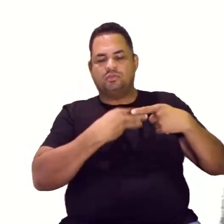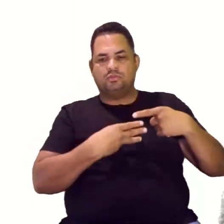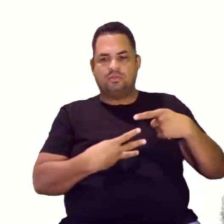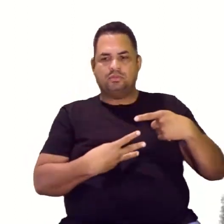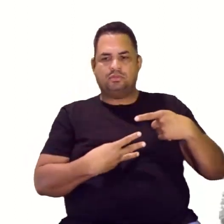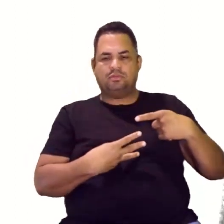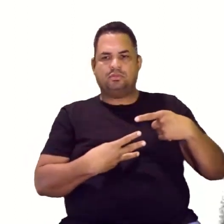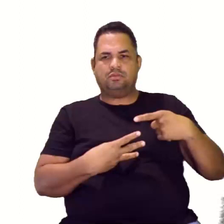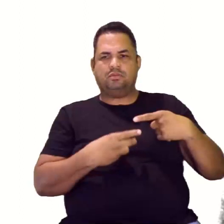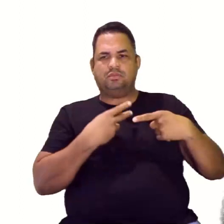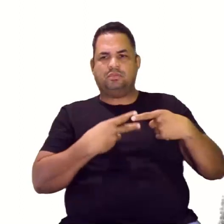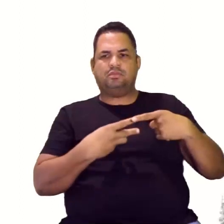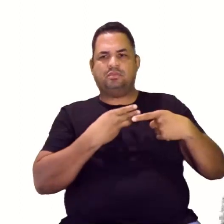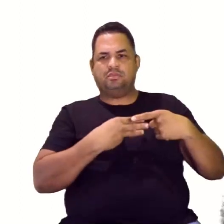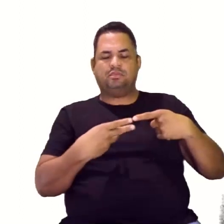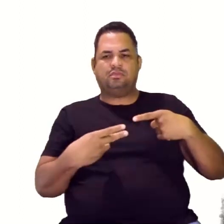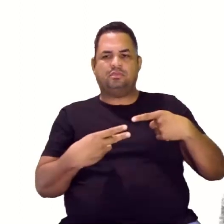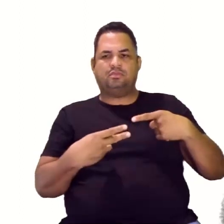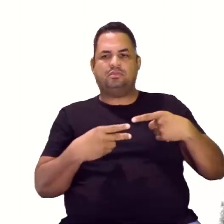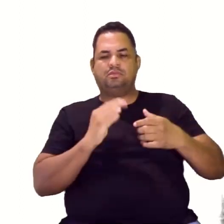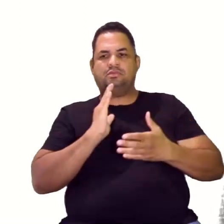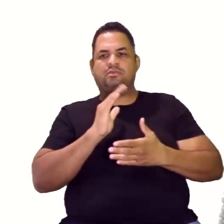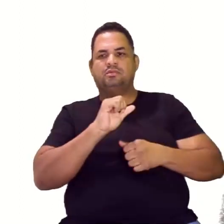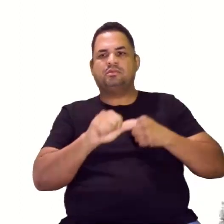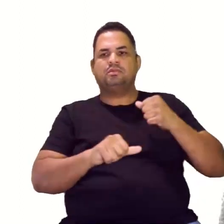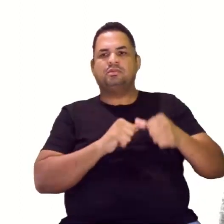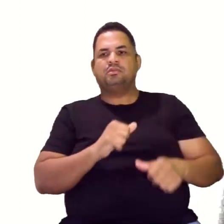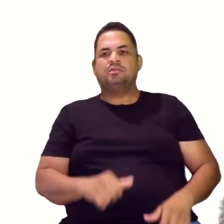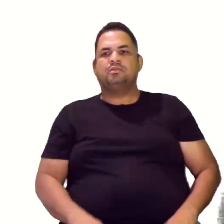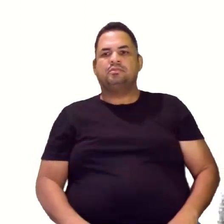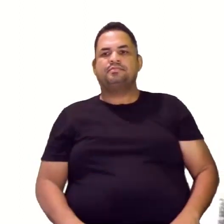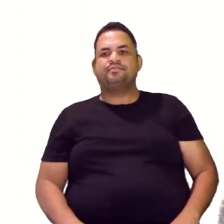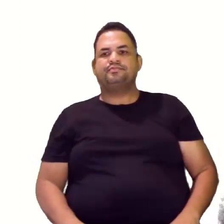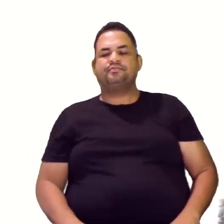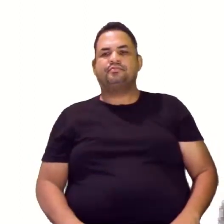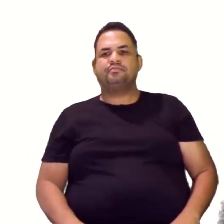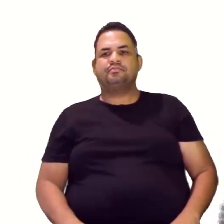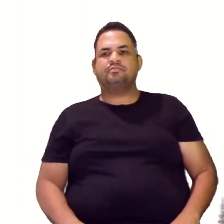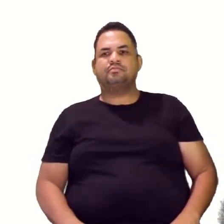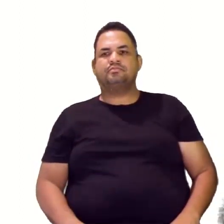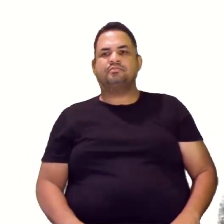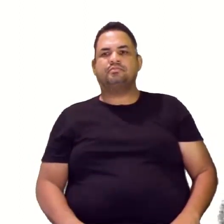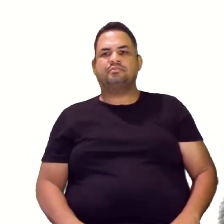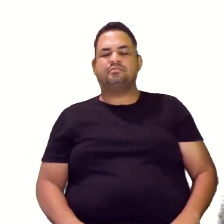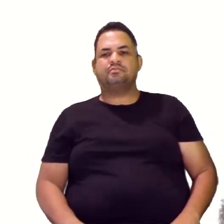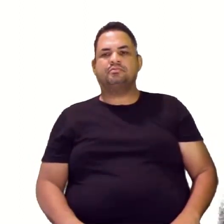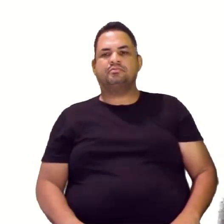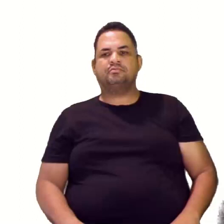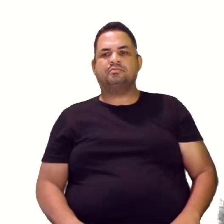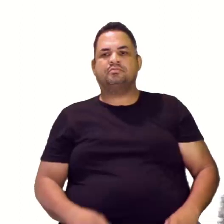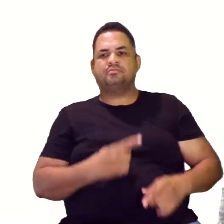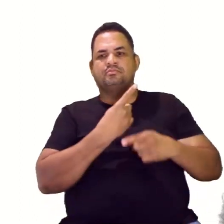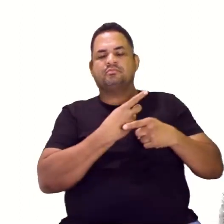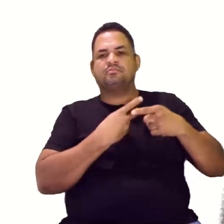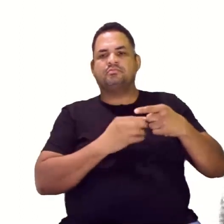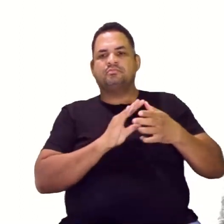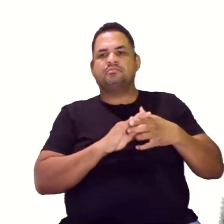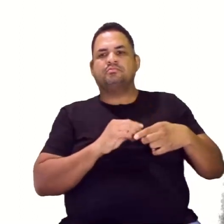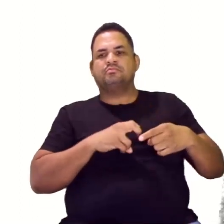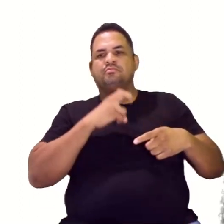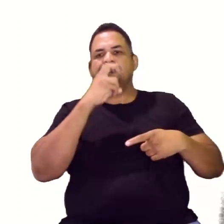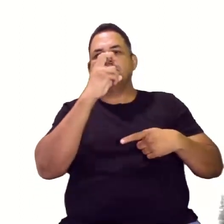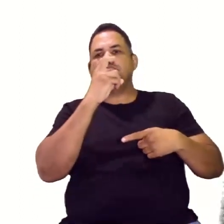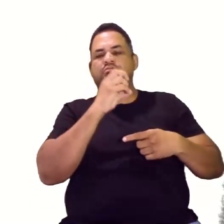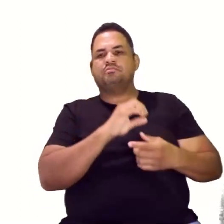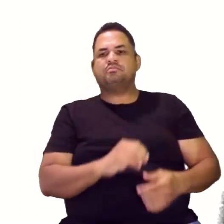sobre 32... Já vamos mudar, né? Já. Vamos mudar? Então, vamos lá. Log de 1 sobre 2 elevado